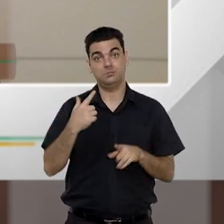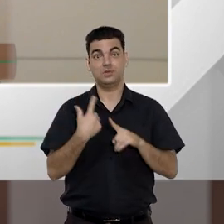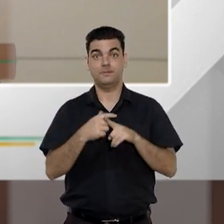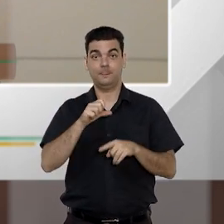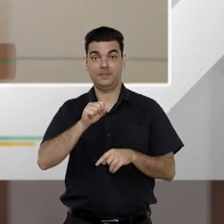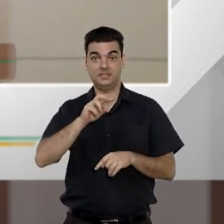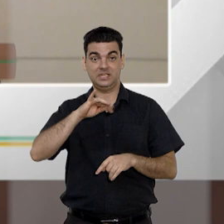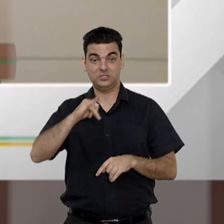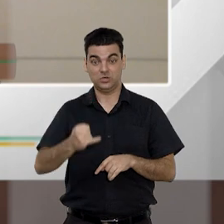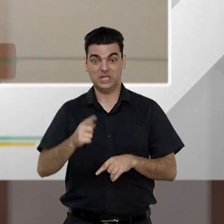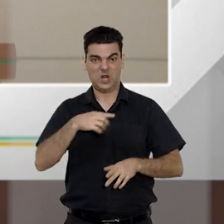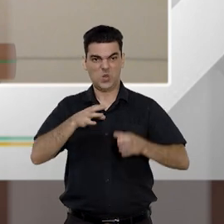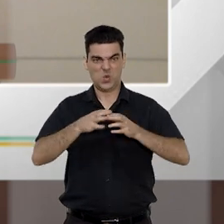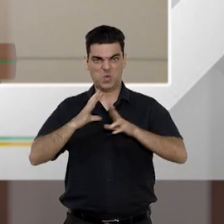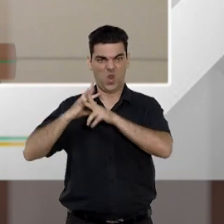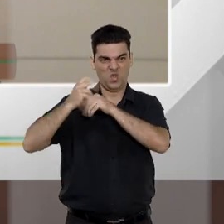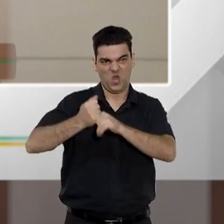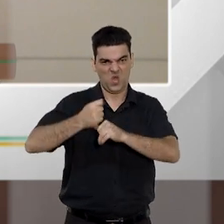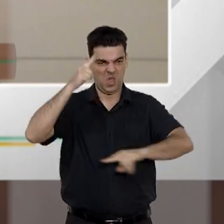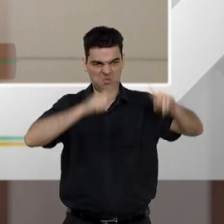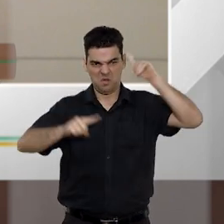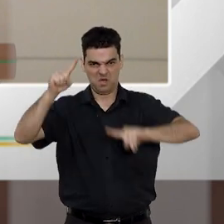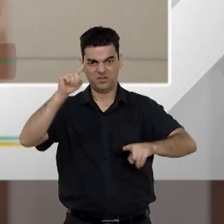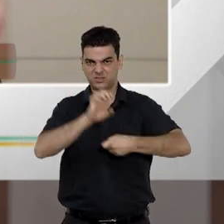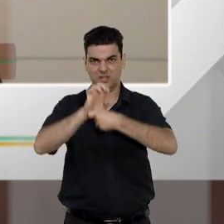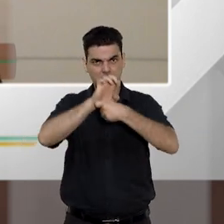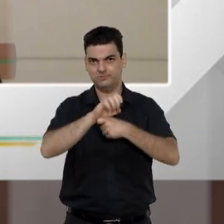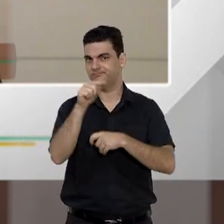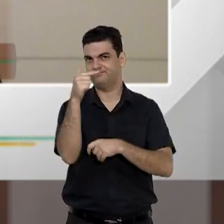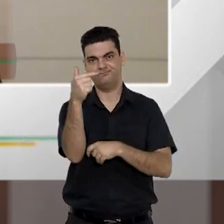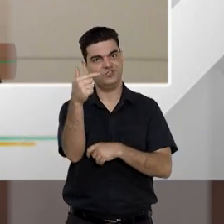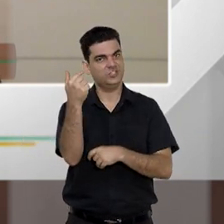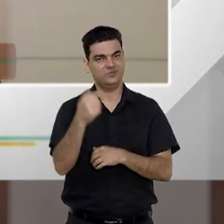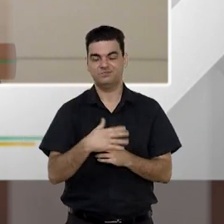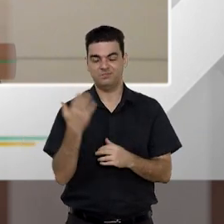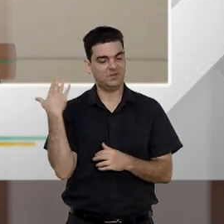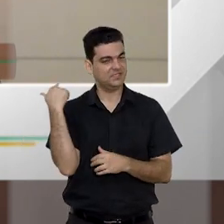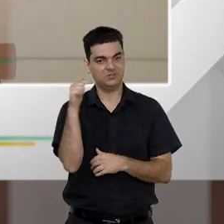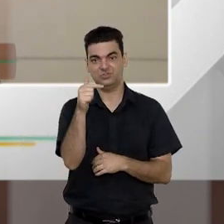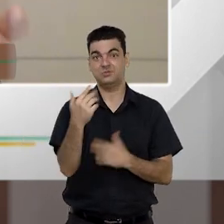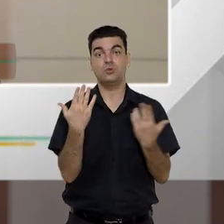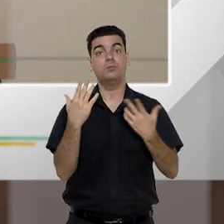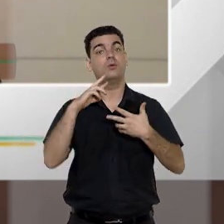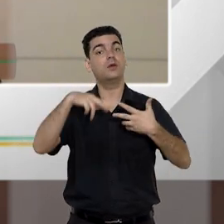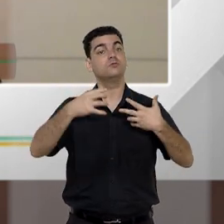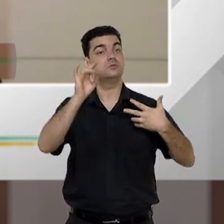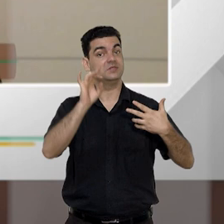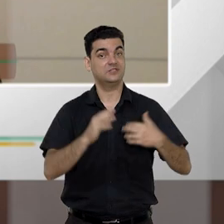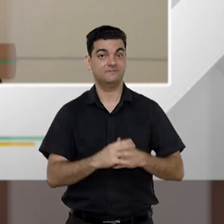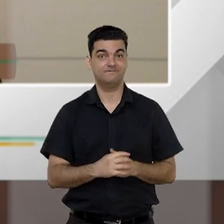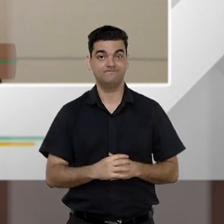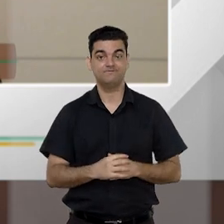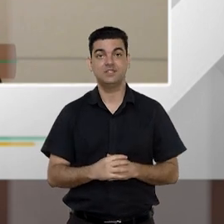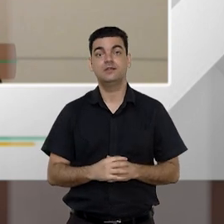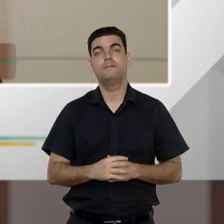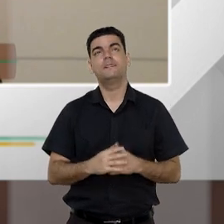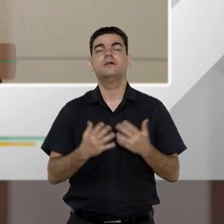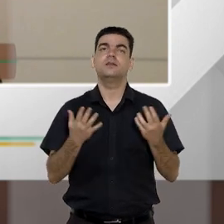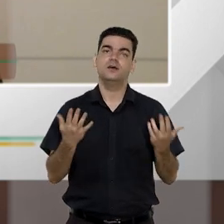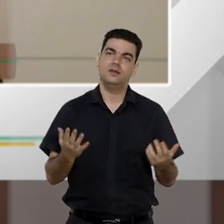essa peculiaridade: o STJ não era órgão revisor dos juizados estaduais pelo descabimento do recurso